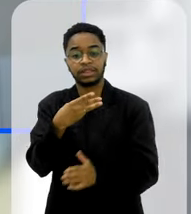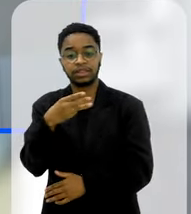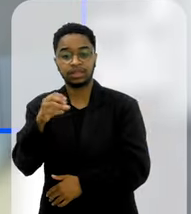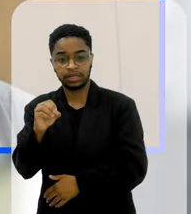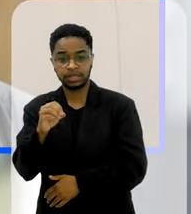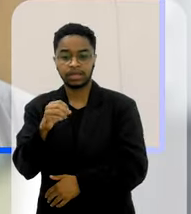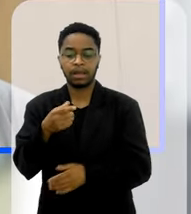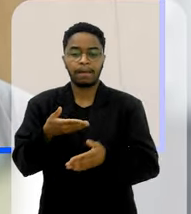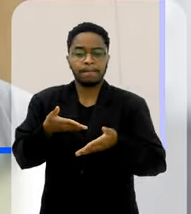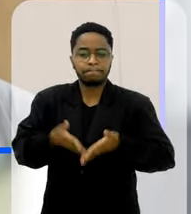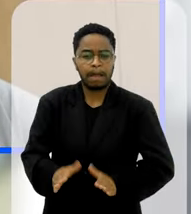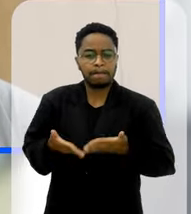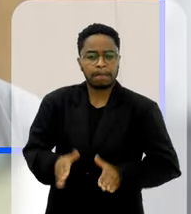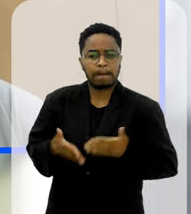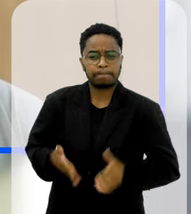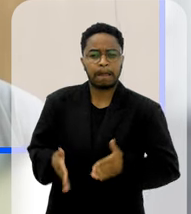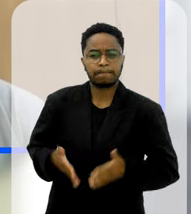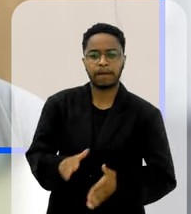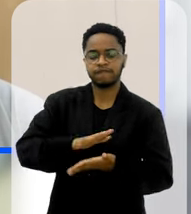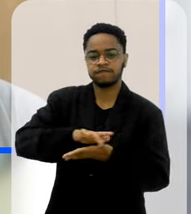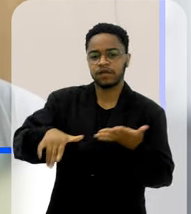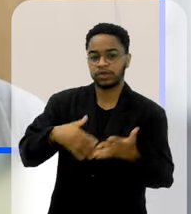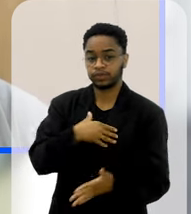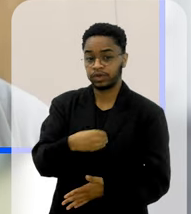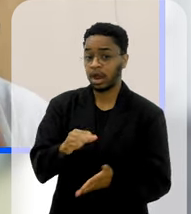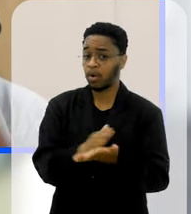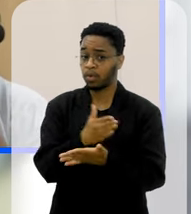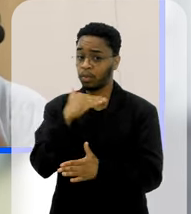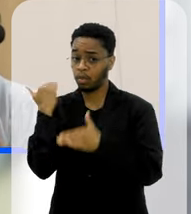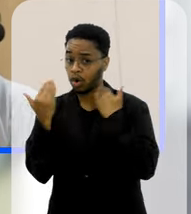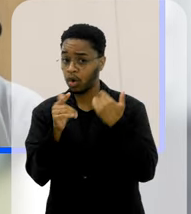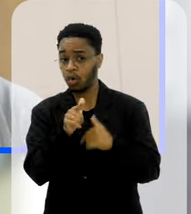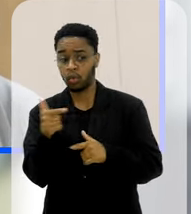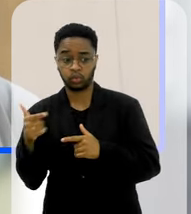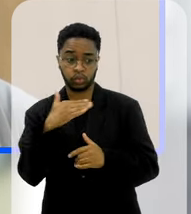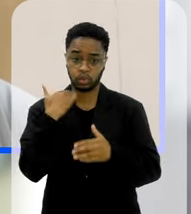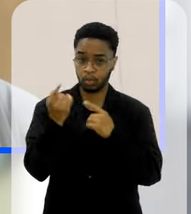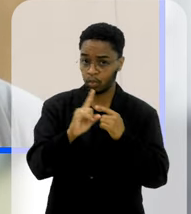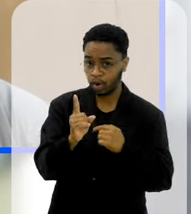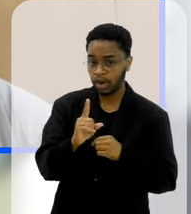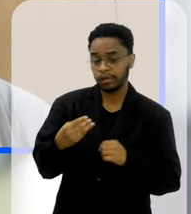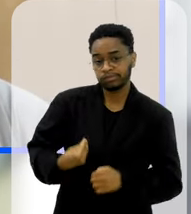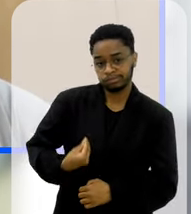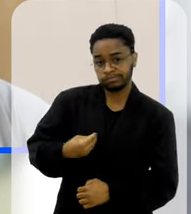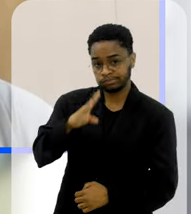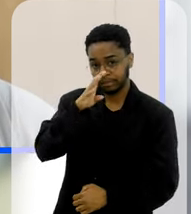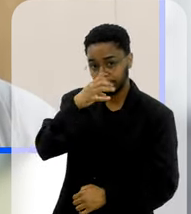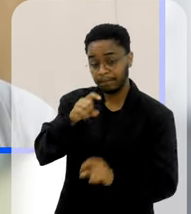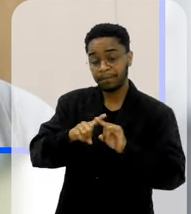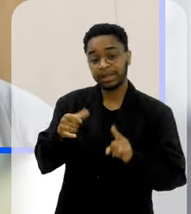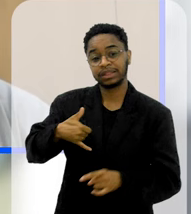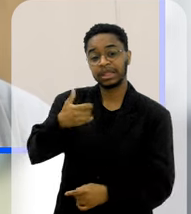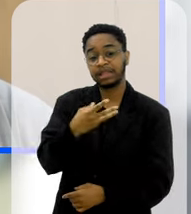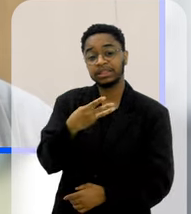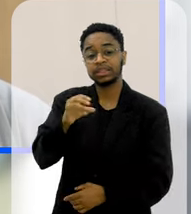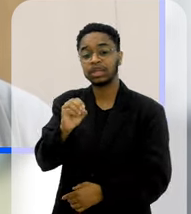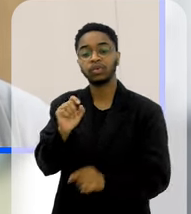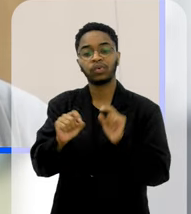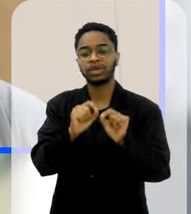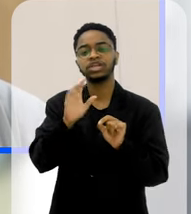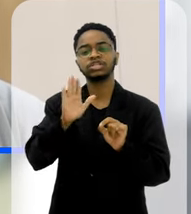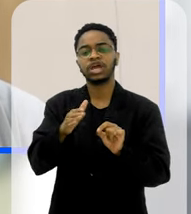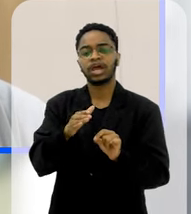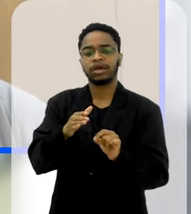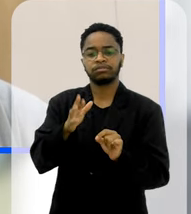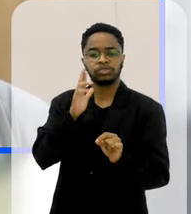teria, teve, né, vários filhos, alguns morreram, outros não, e era aos 30 anos uma jovem,